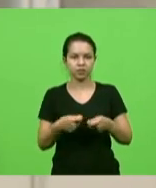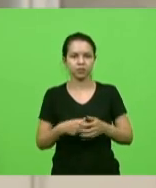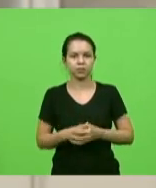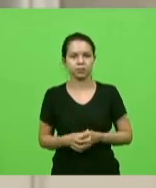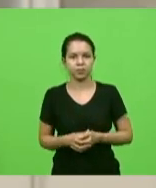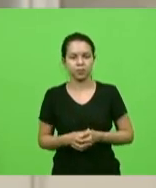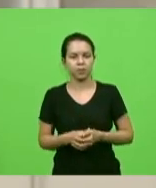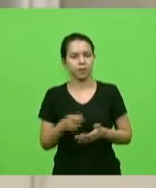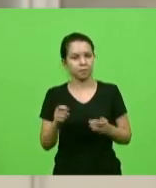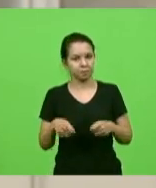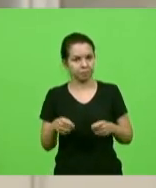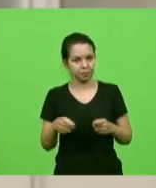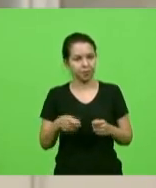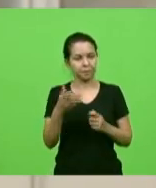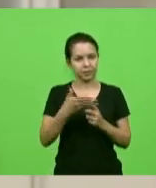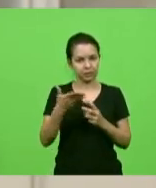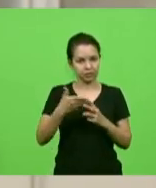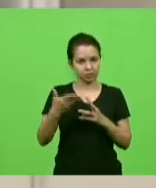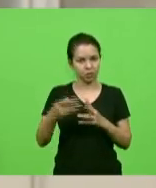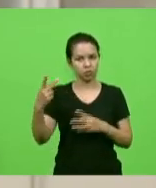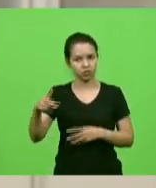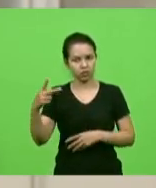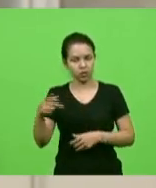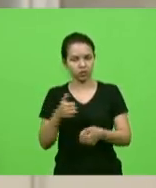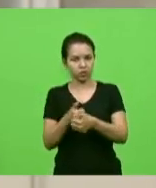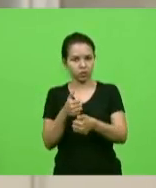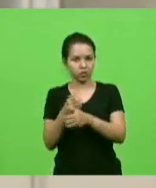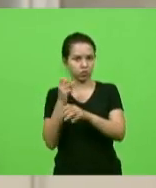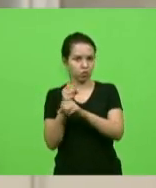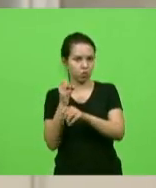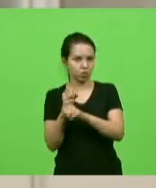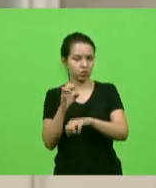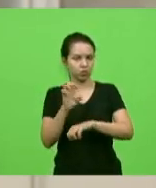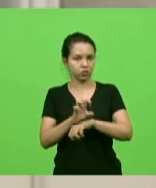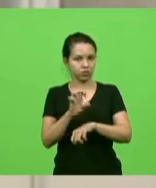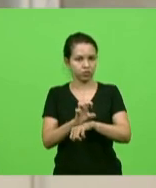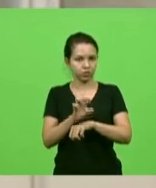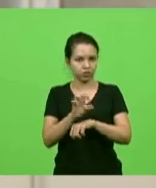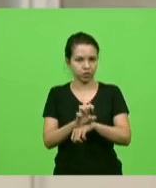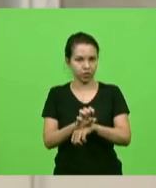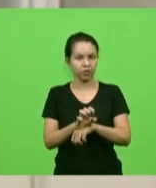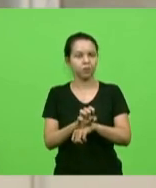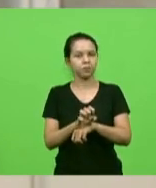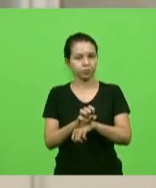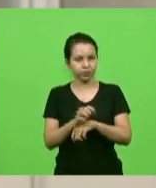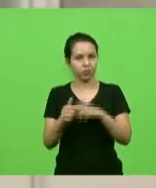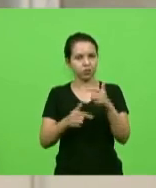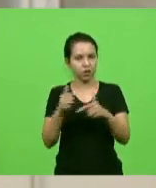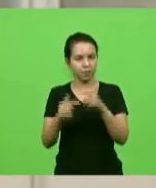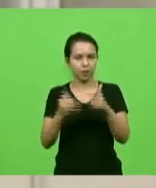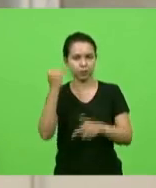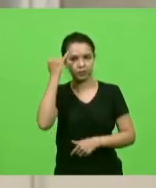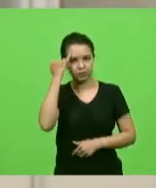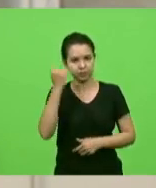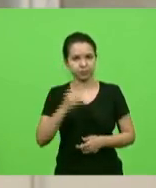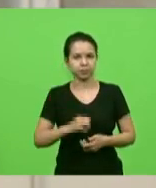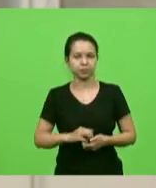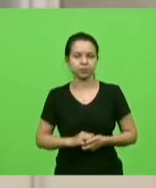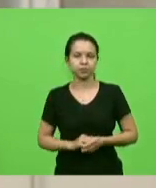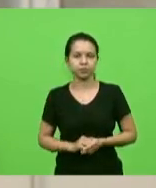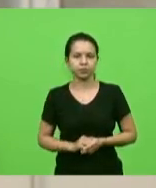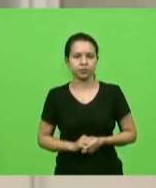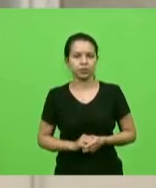passíveis de prestação pelo próprio Tribunal de Contas do Estado por seus serviços de inteligência e